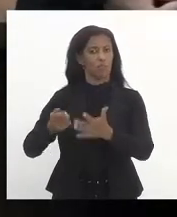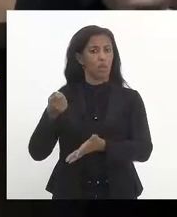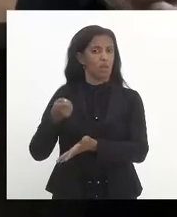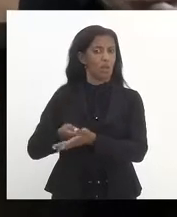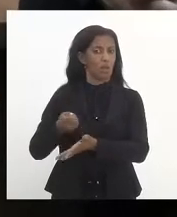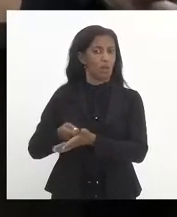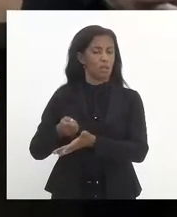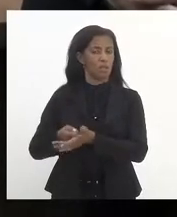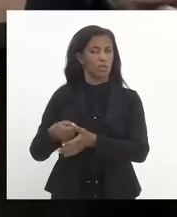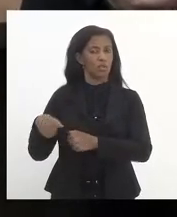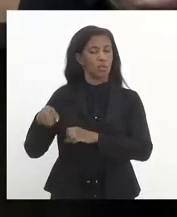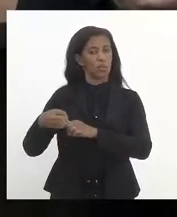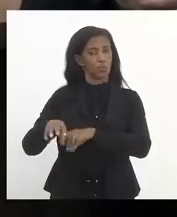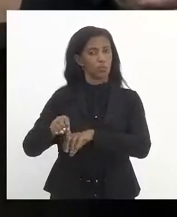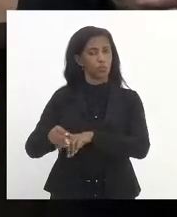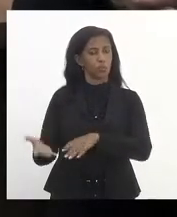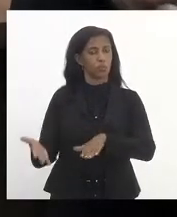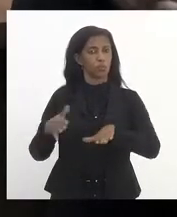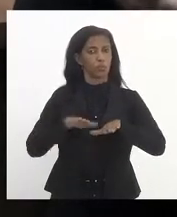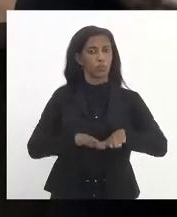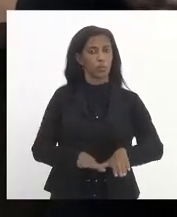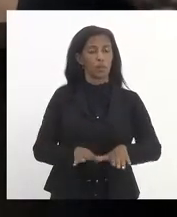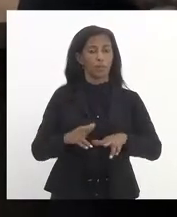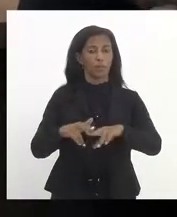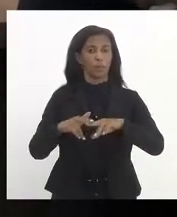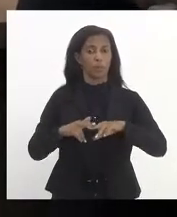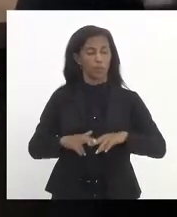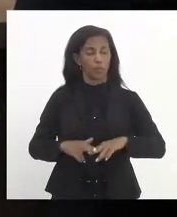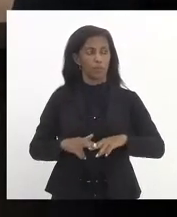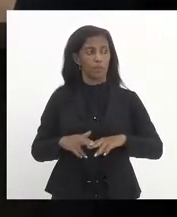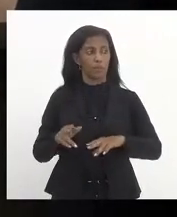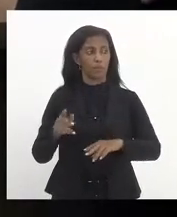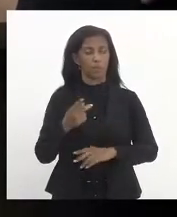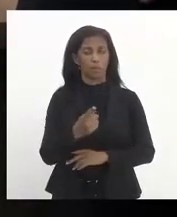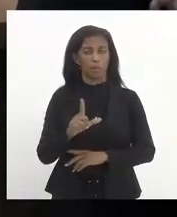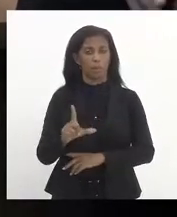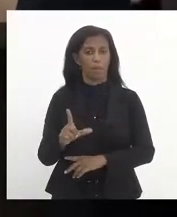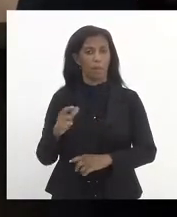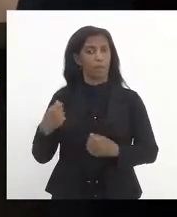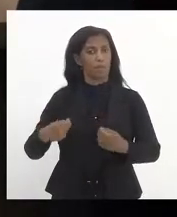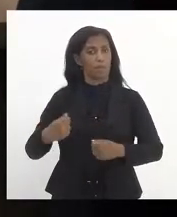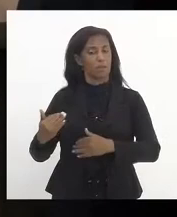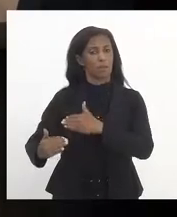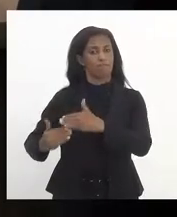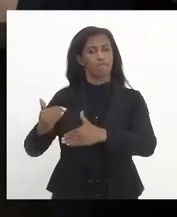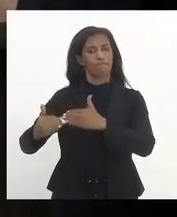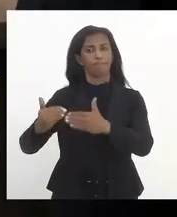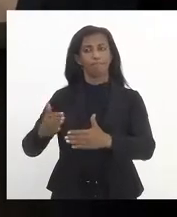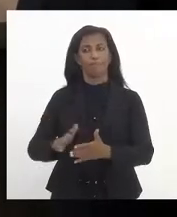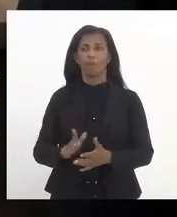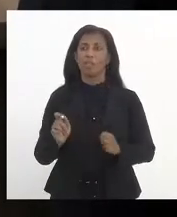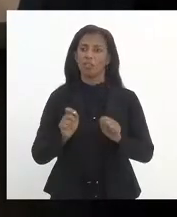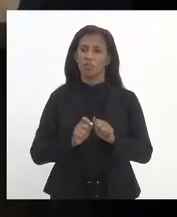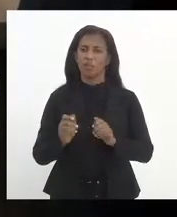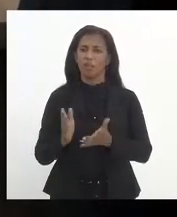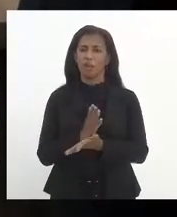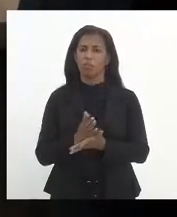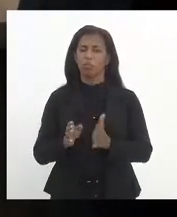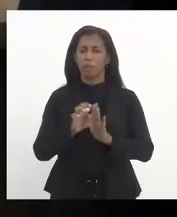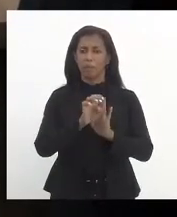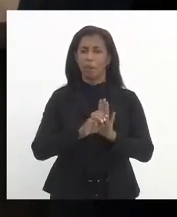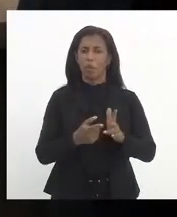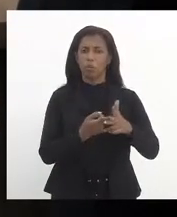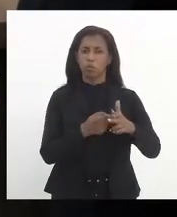de fato, a educação inclusiva, e, por isso, o projeto merece prosperar. A gente fez algumas emendas buscando